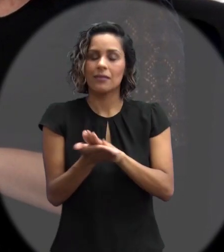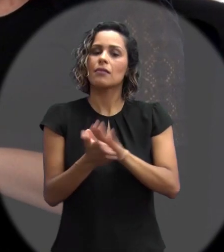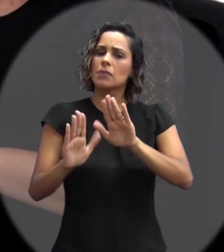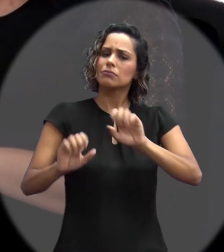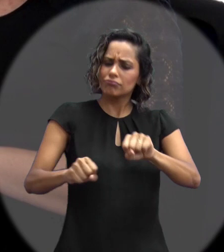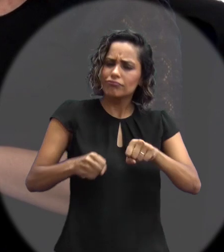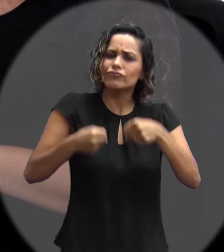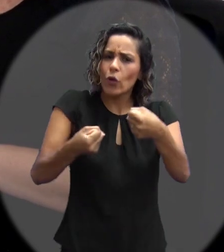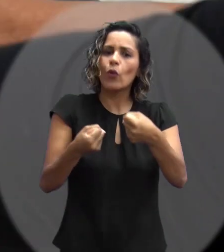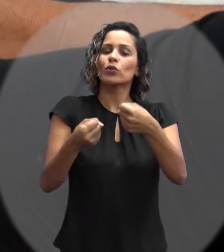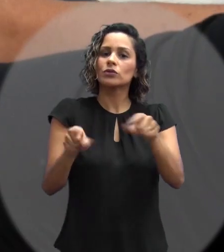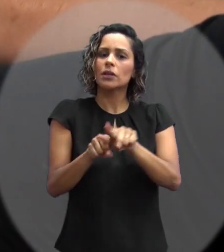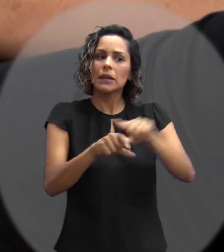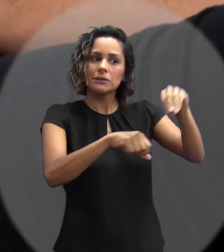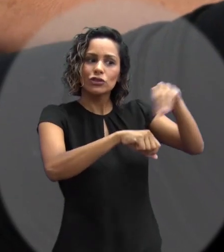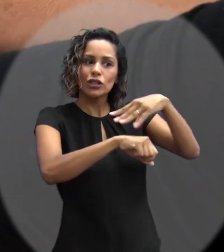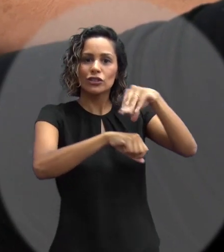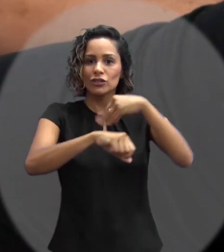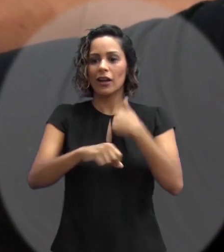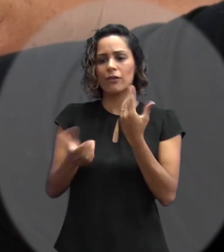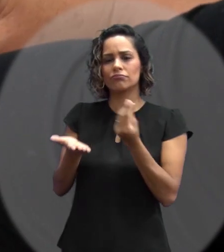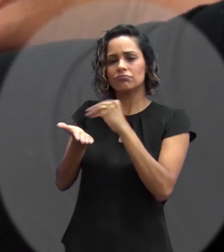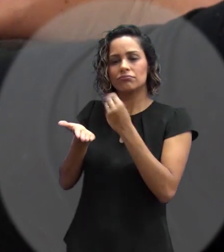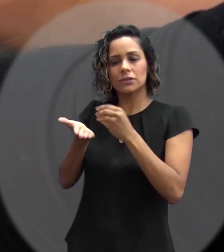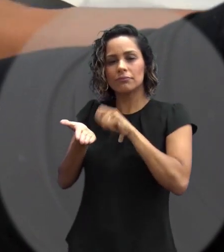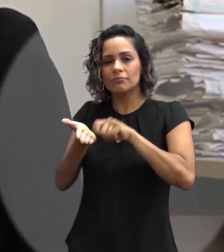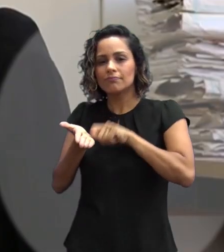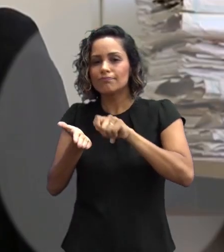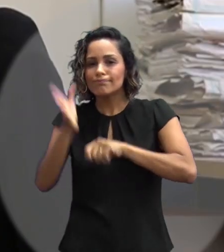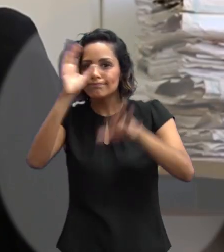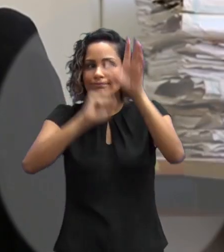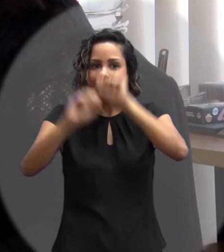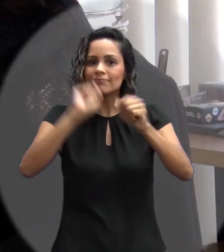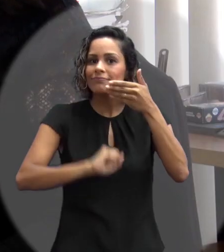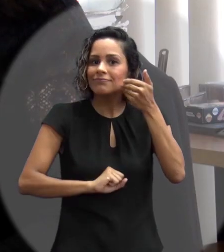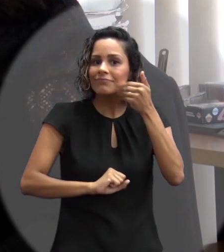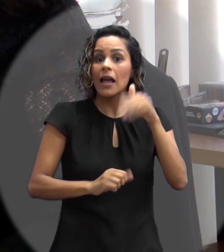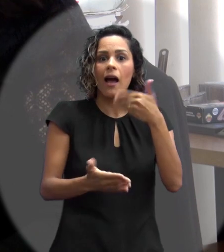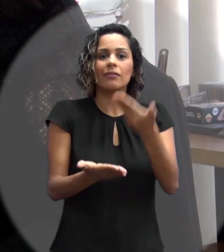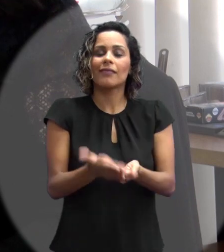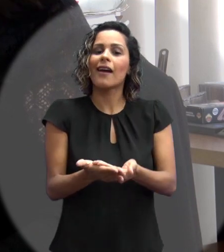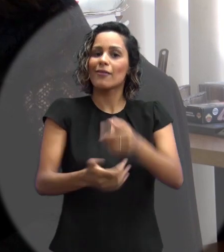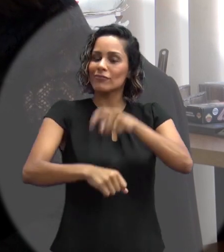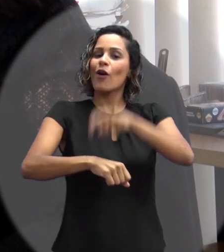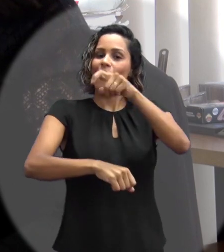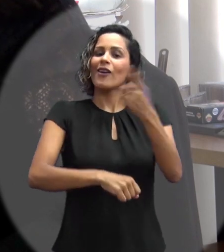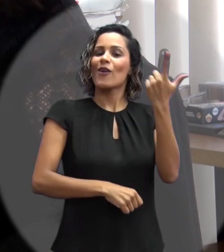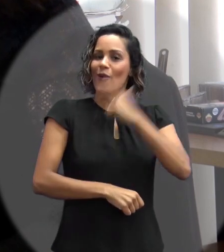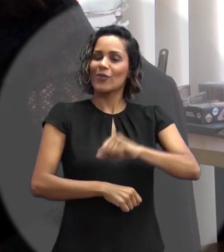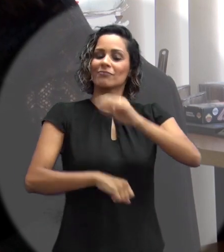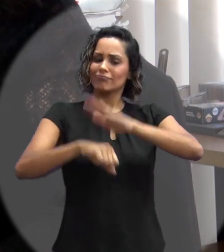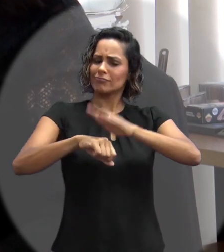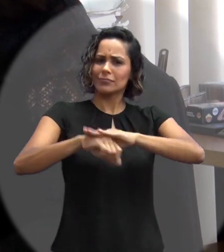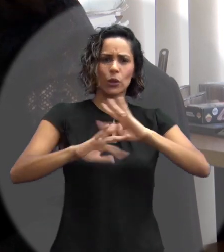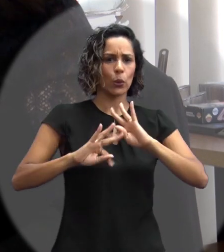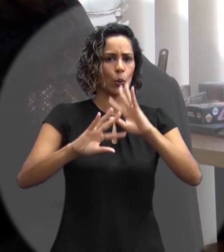com muito esforço e anotando tudo que fosse necessário para o serviço, até chegar o momento que eu já